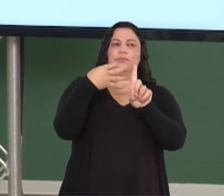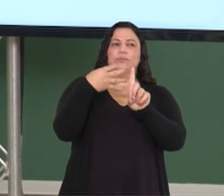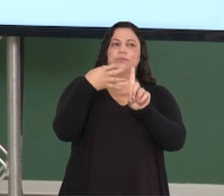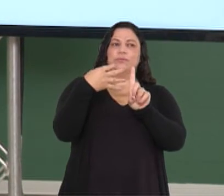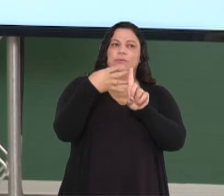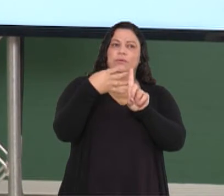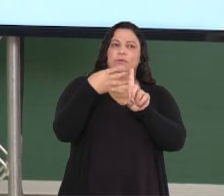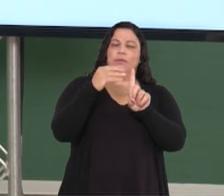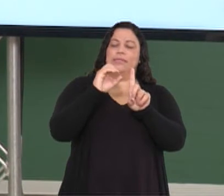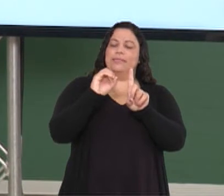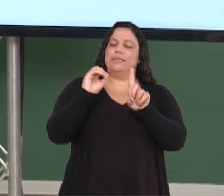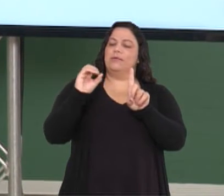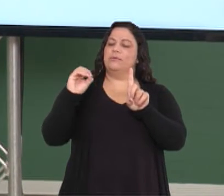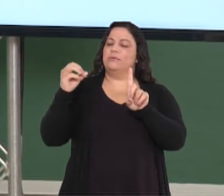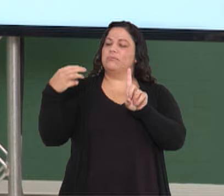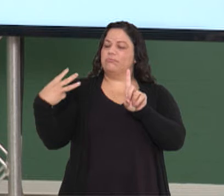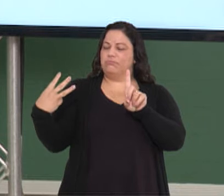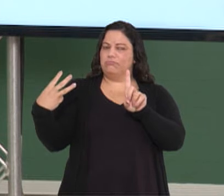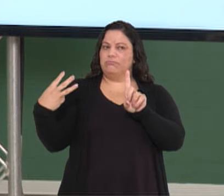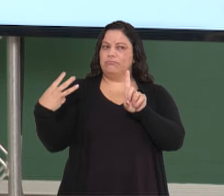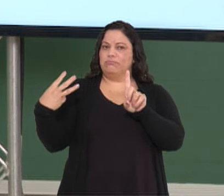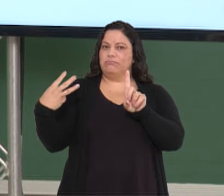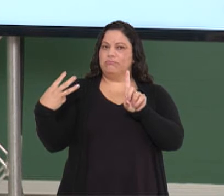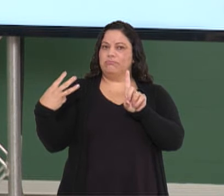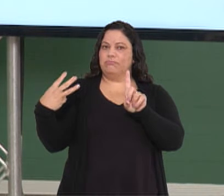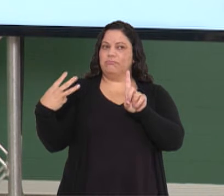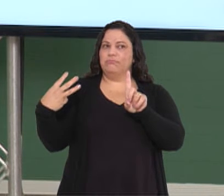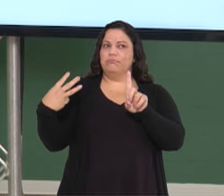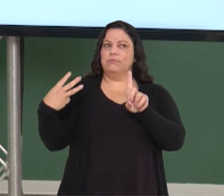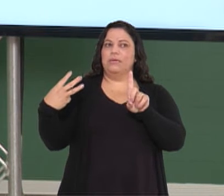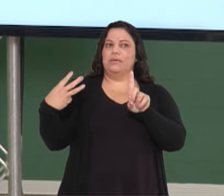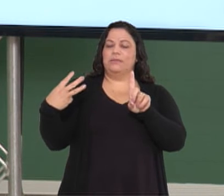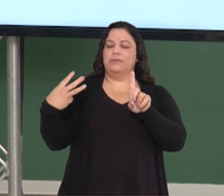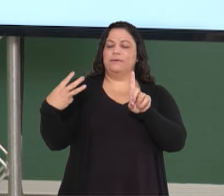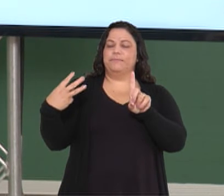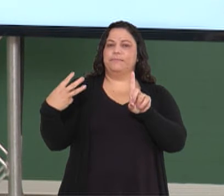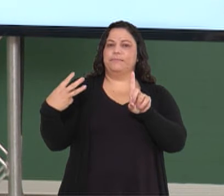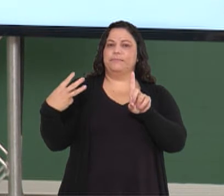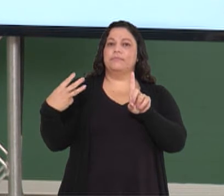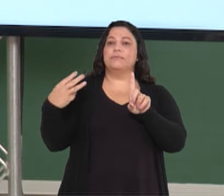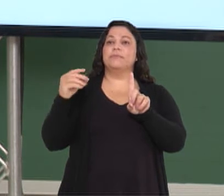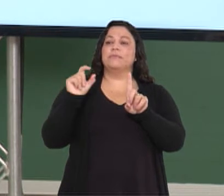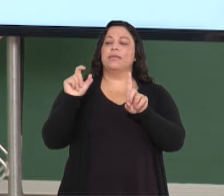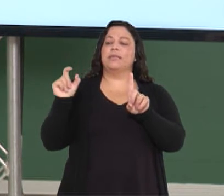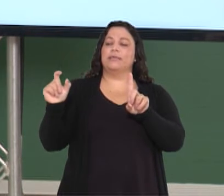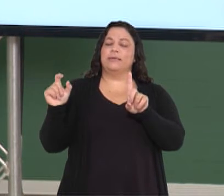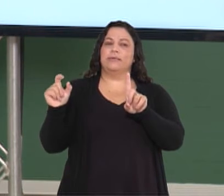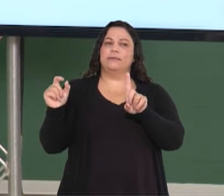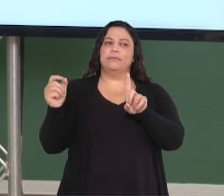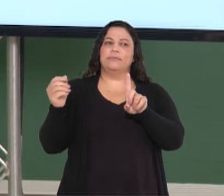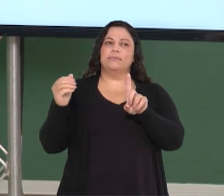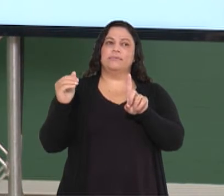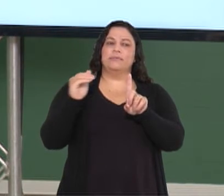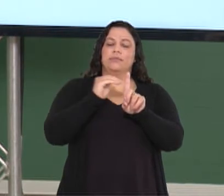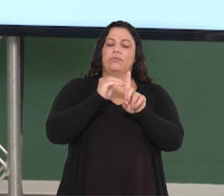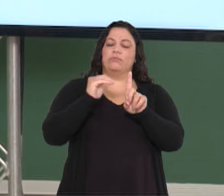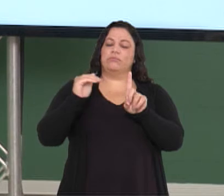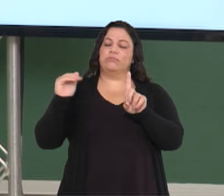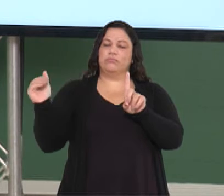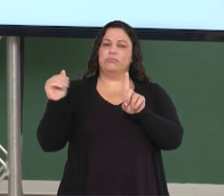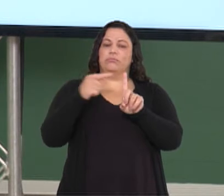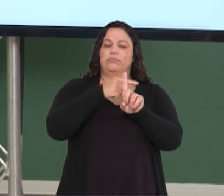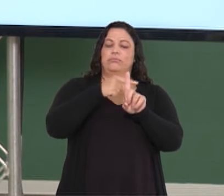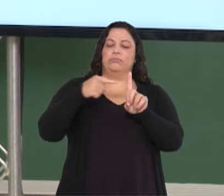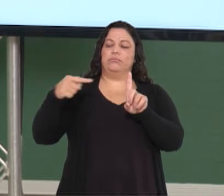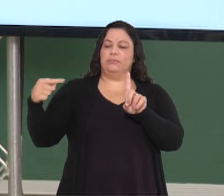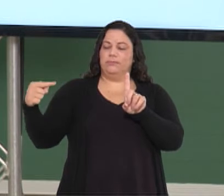3. Então, eu tenho aqui 4 coeficientes do primeiro, 0 do segundo, 0 do terceiro e 3 do independente. Então, eu estruturei o